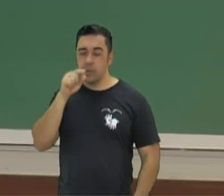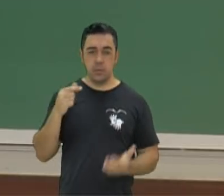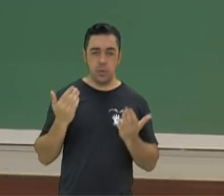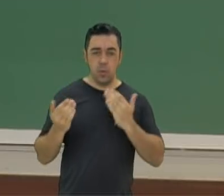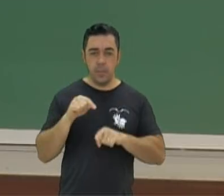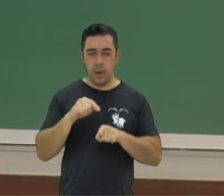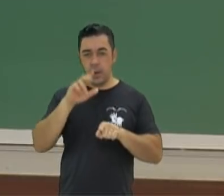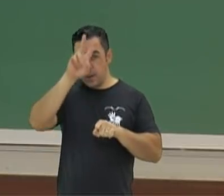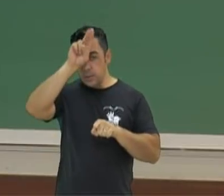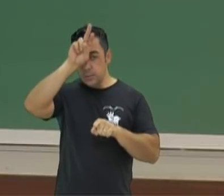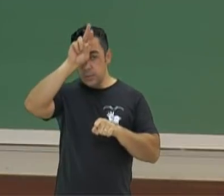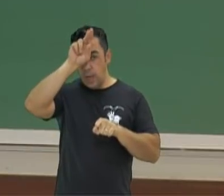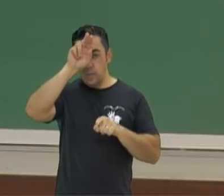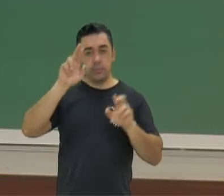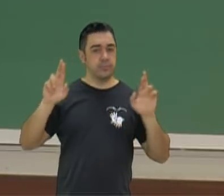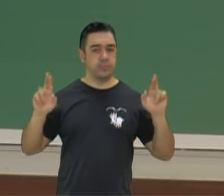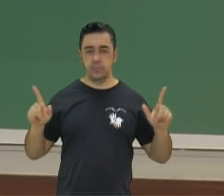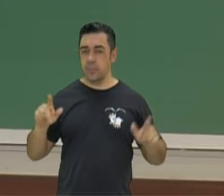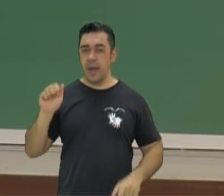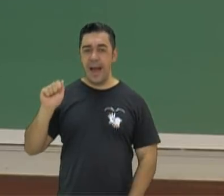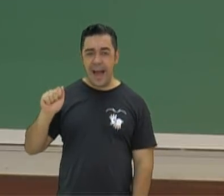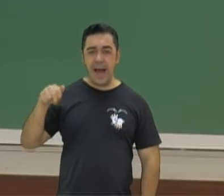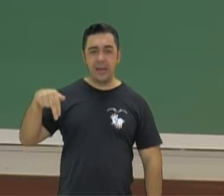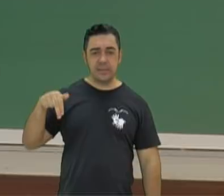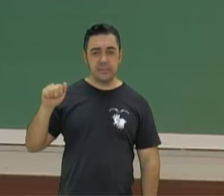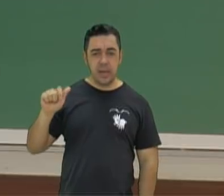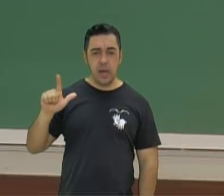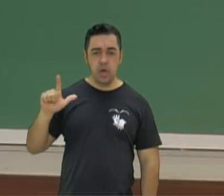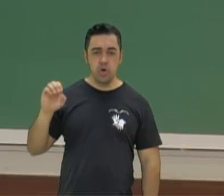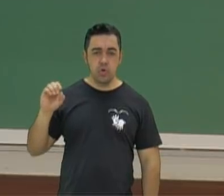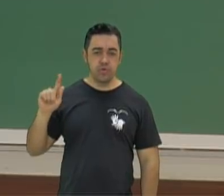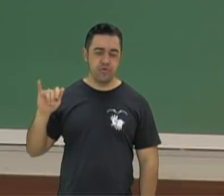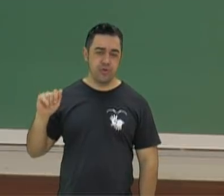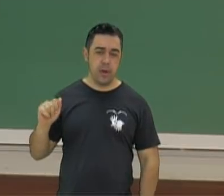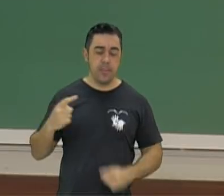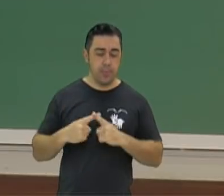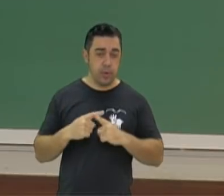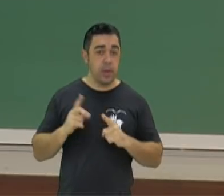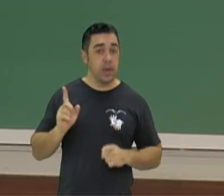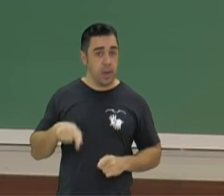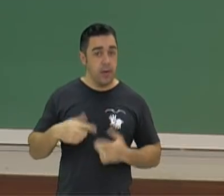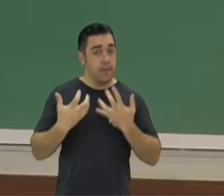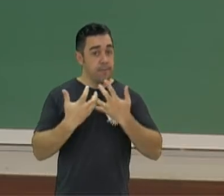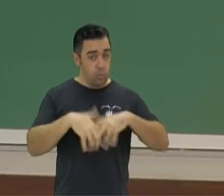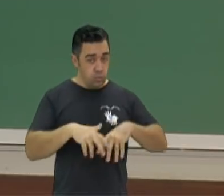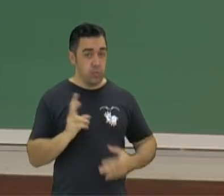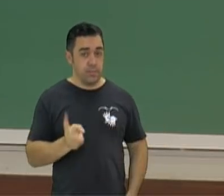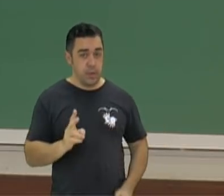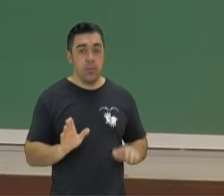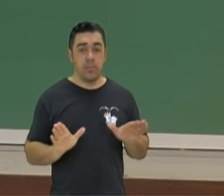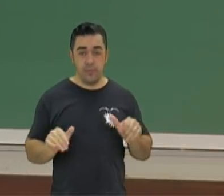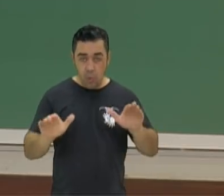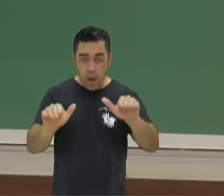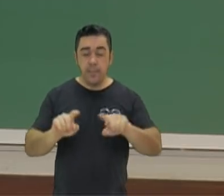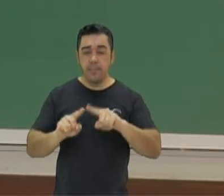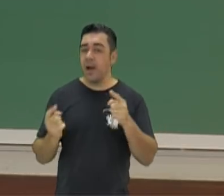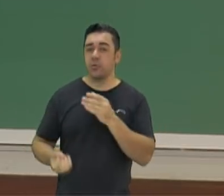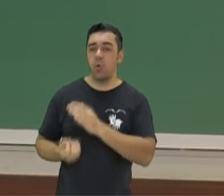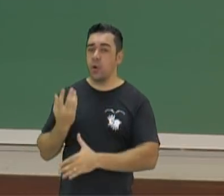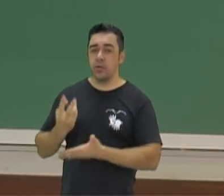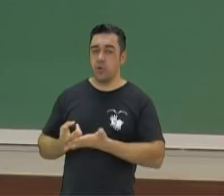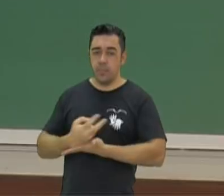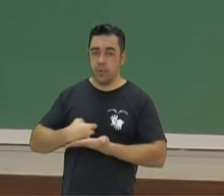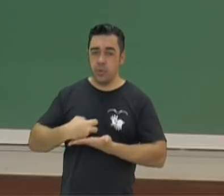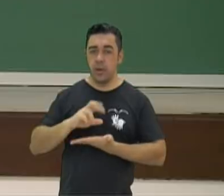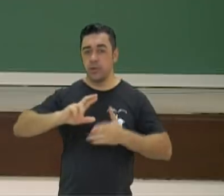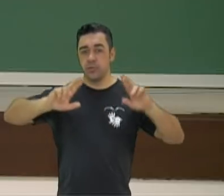asa de um inseto, aí é a analogia. Por quê? Porque tem a mesma função, mas não tem a mesma origem